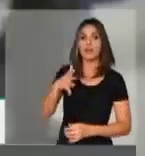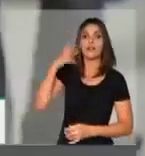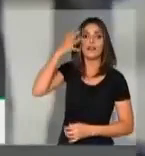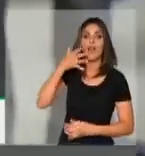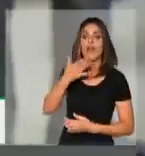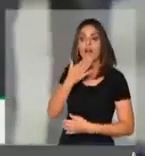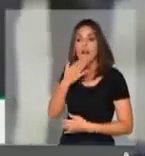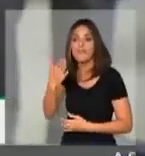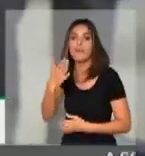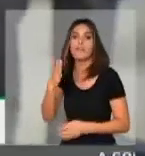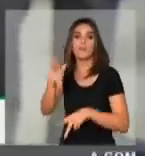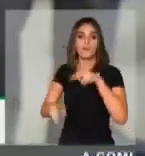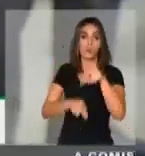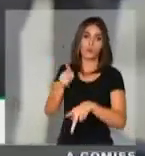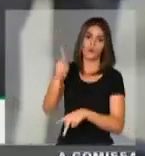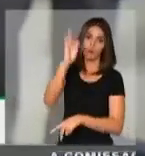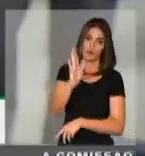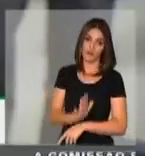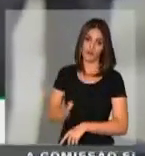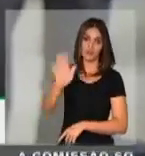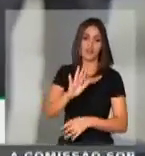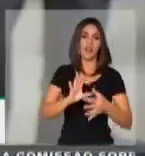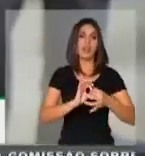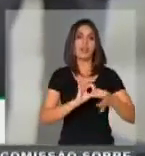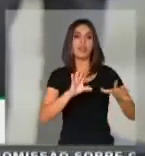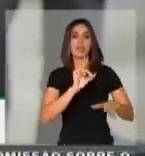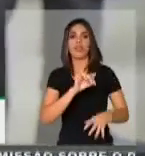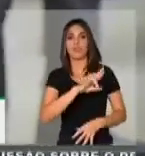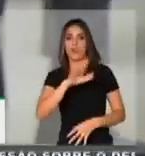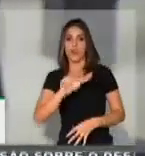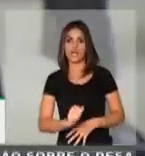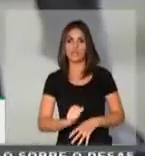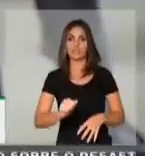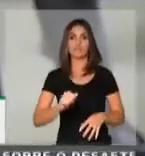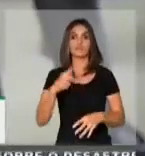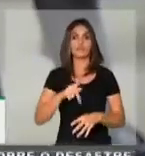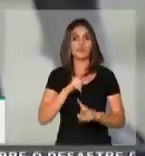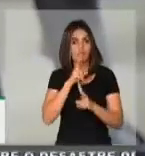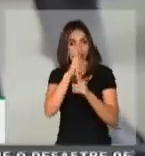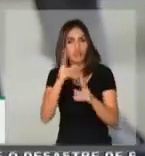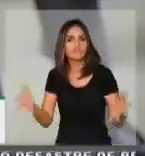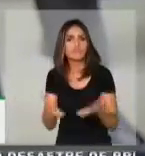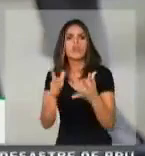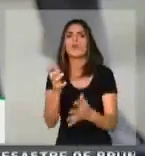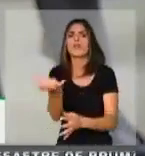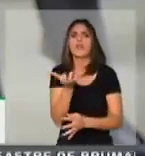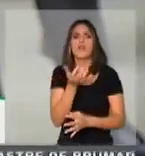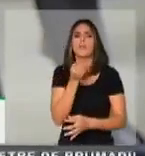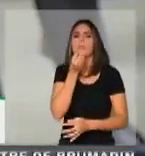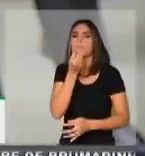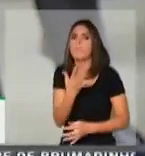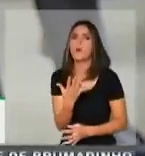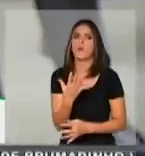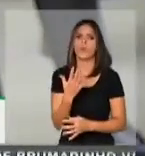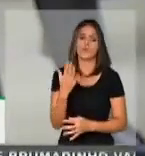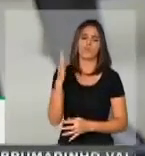e o parlamento, ele se fortalece quando a gente quer o bem da nação. Vossa Excelência aponta erros no projeto da Previdência, mas não se nega